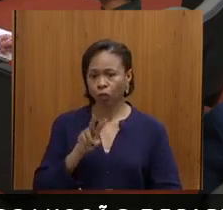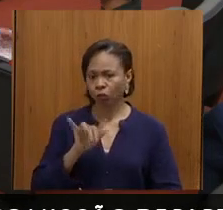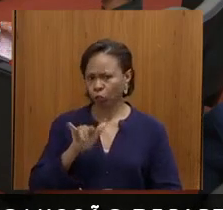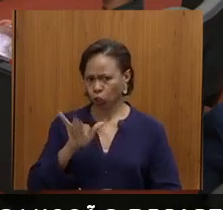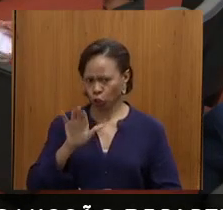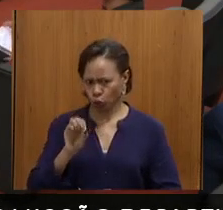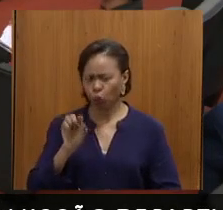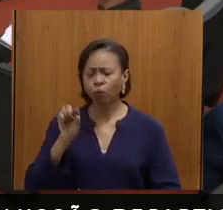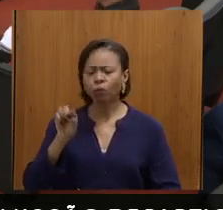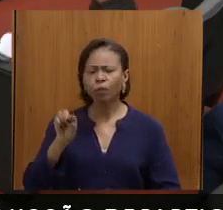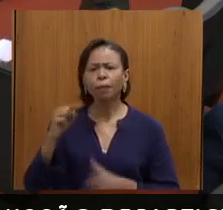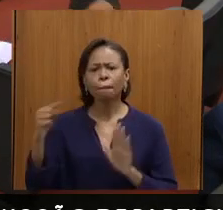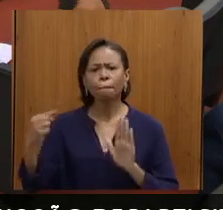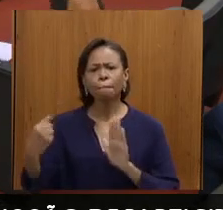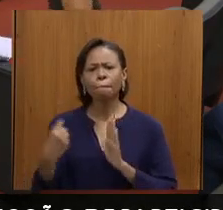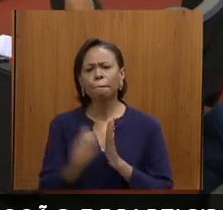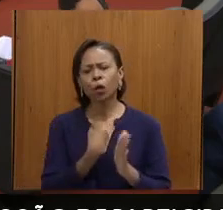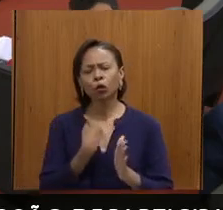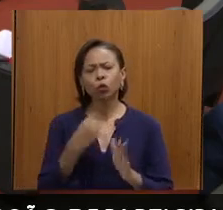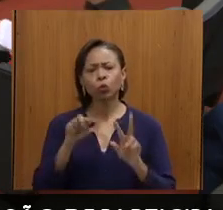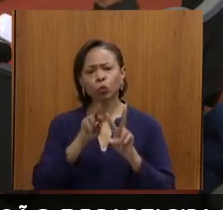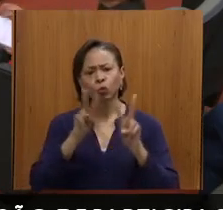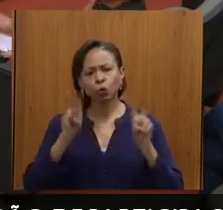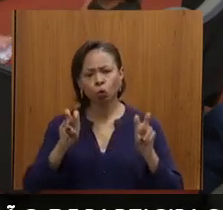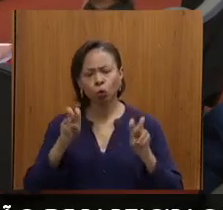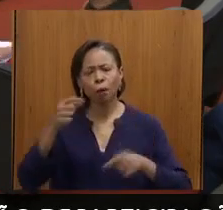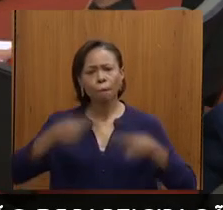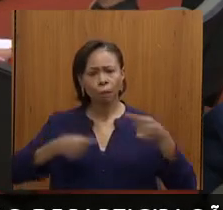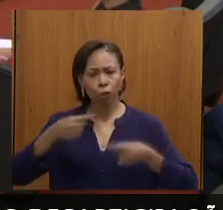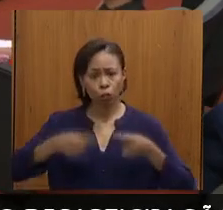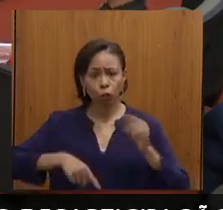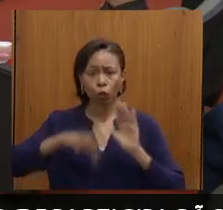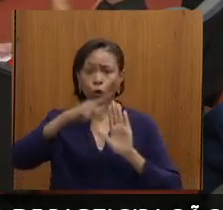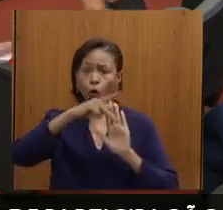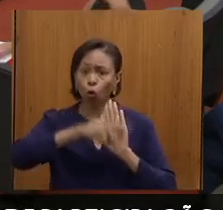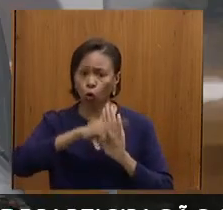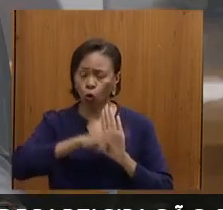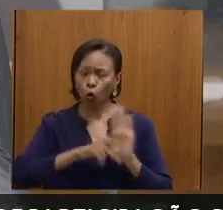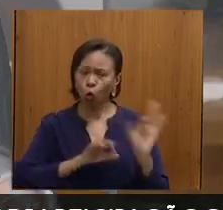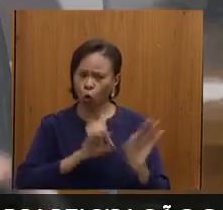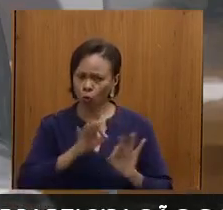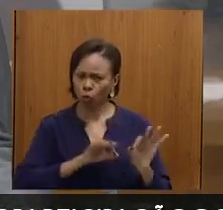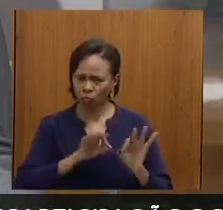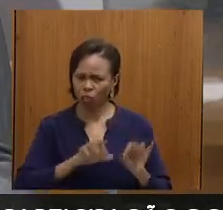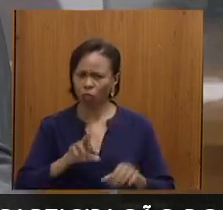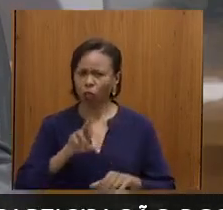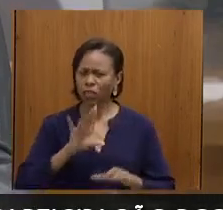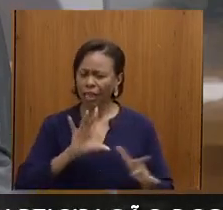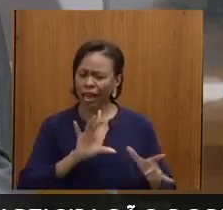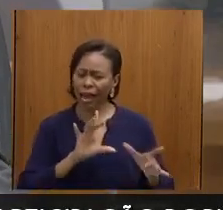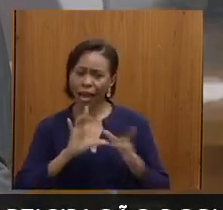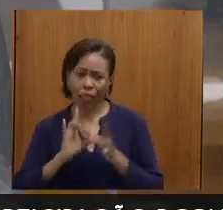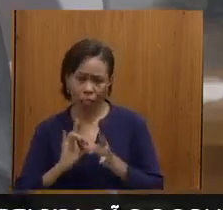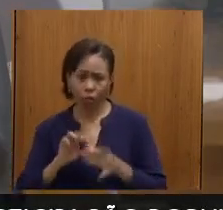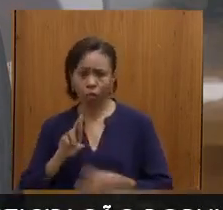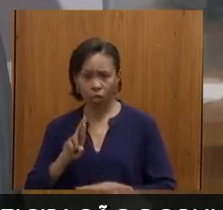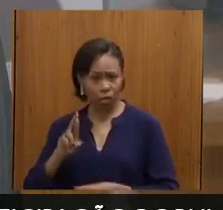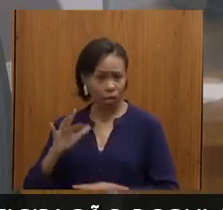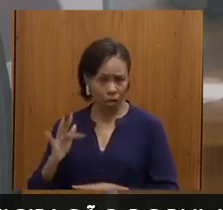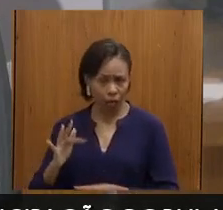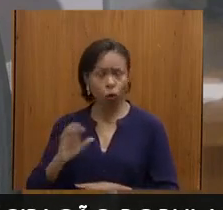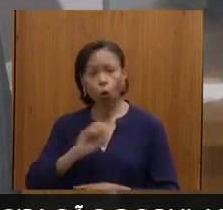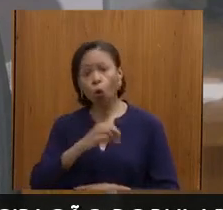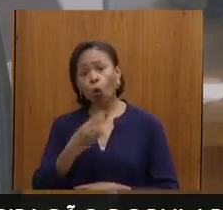pergunta sobre a discussão do projeto de adesão ao regime de recuperação fiscal ou a discussão sobre a